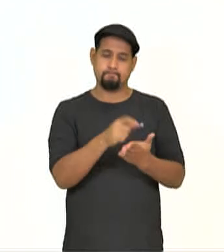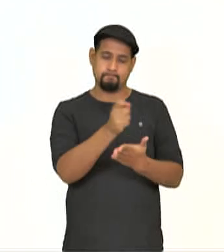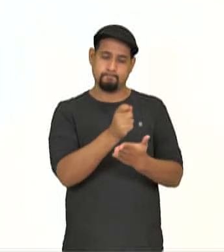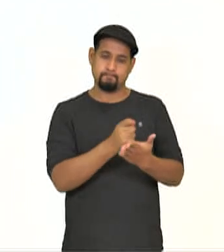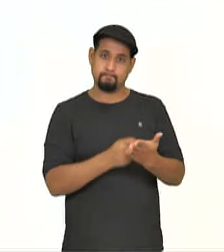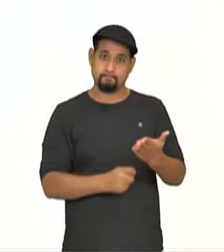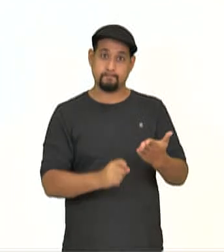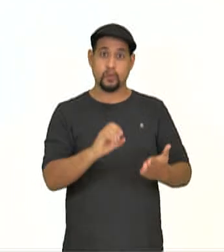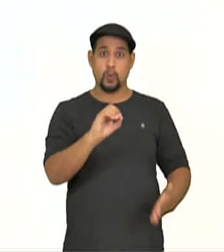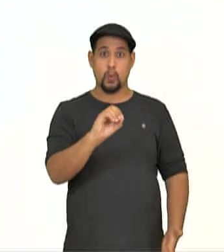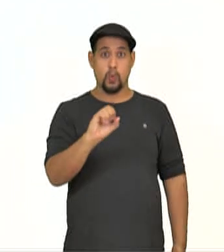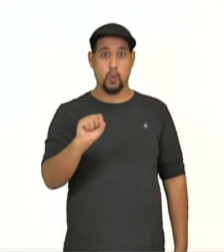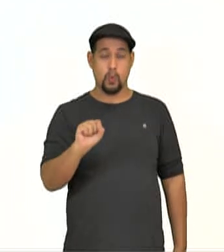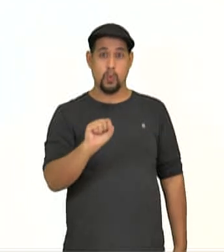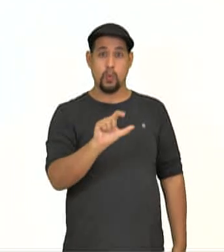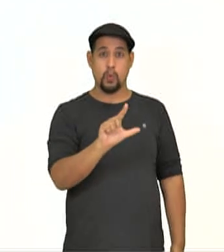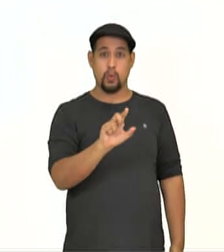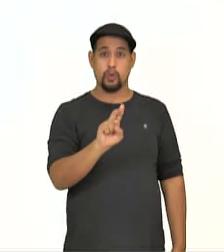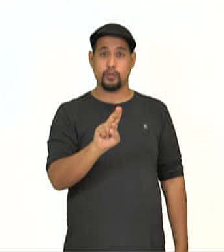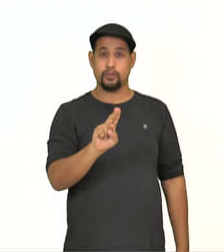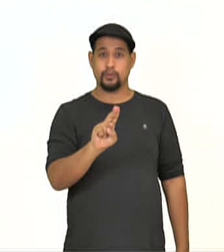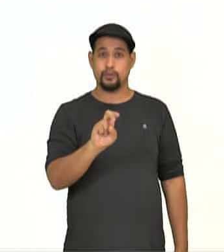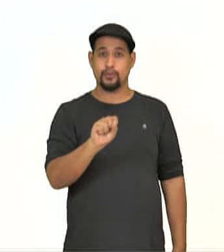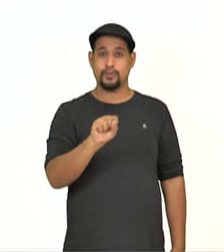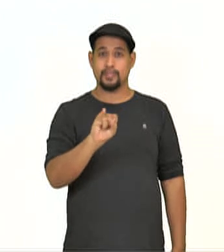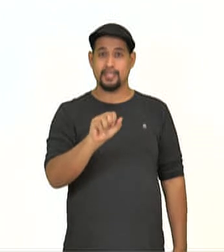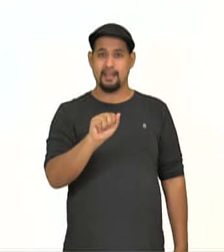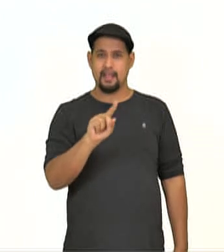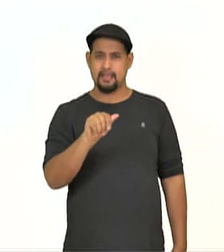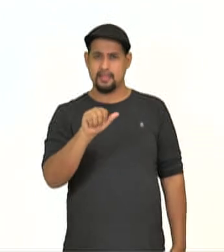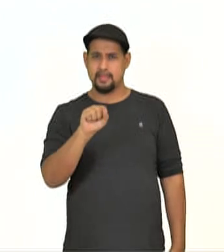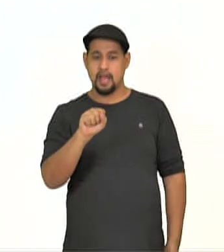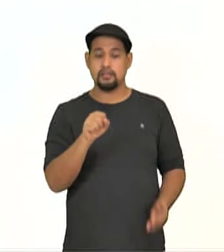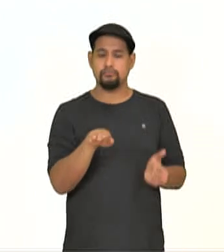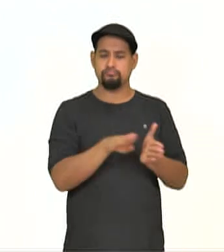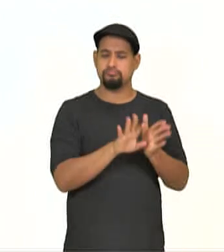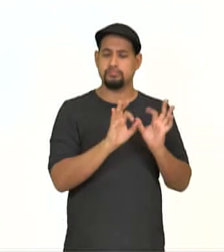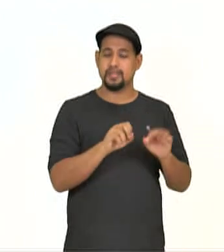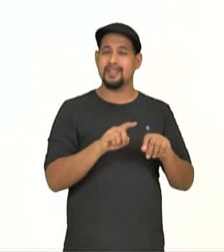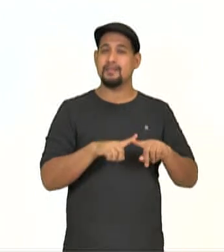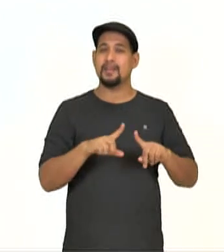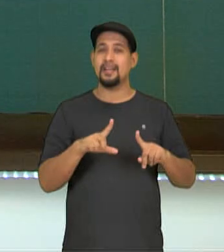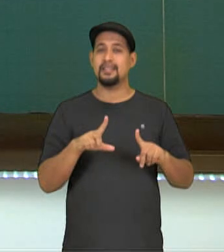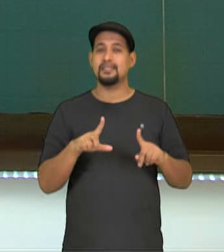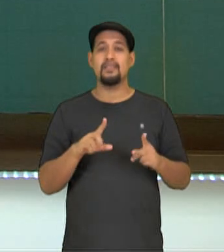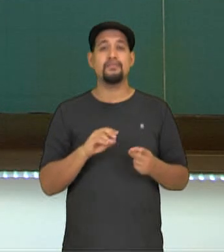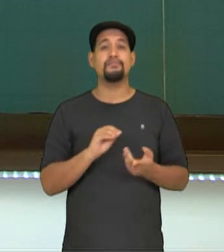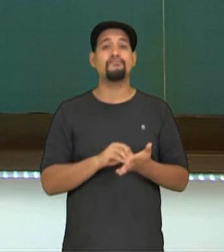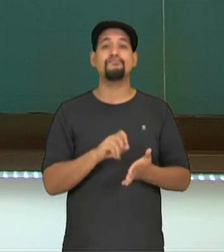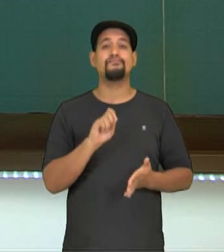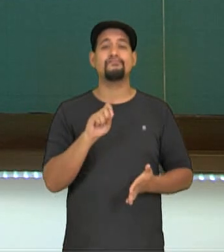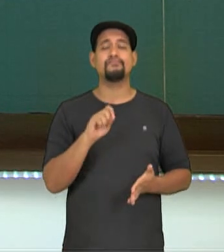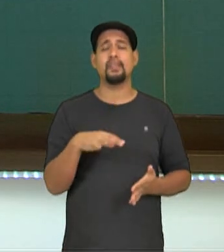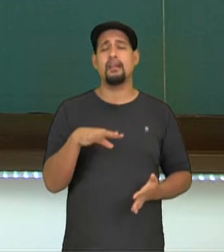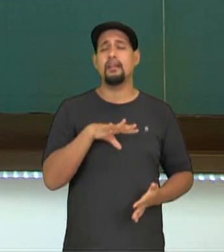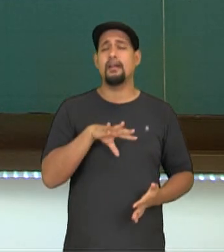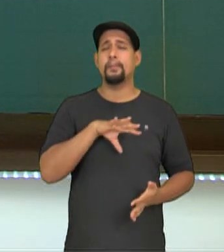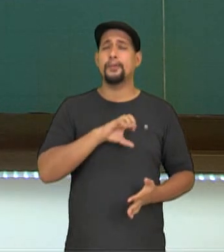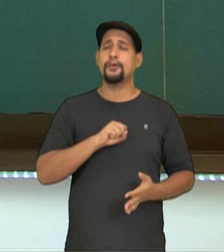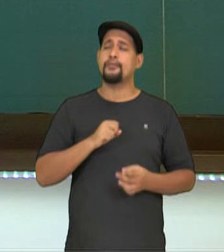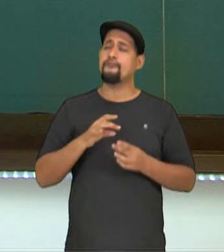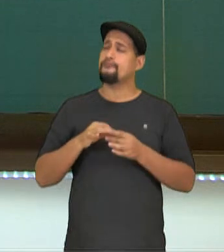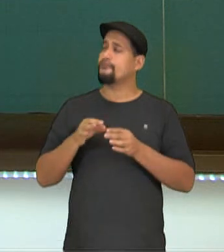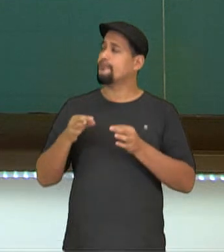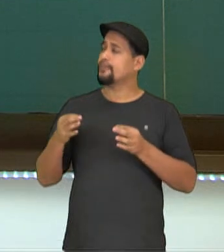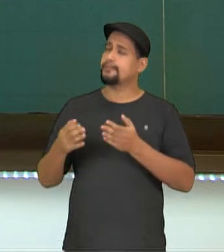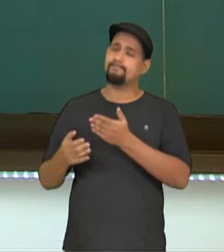Os Lusíadas, conseguiu chegar à terra firme, mas deixou para trás uma de suas grandes paixões.